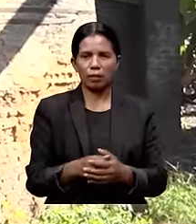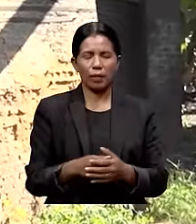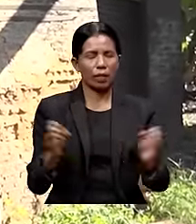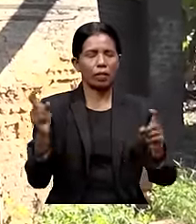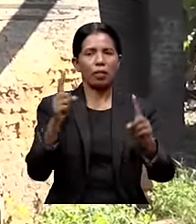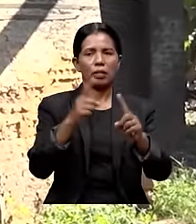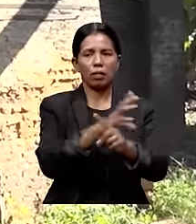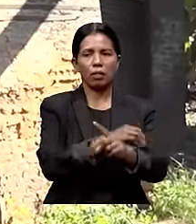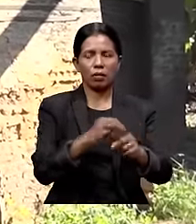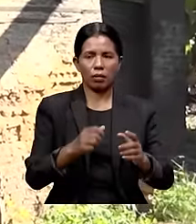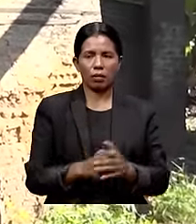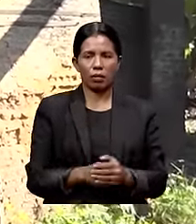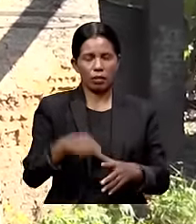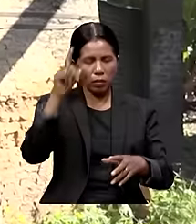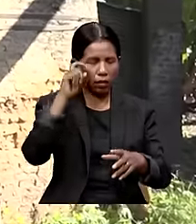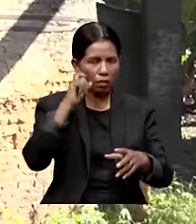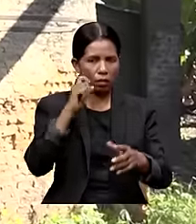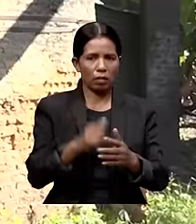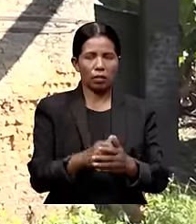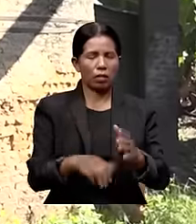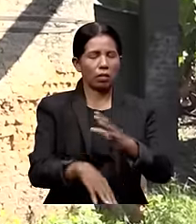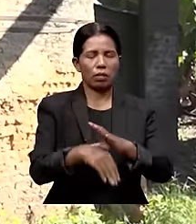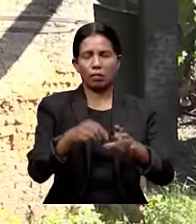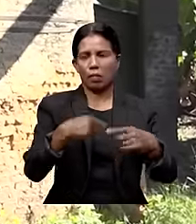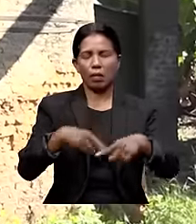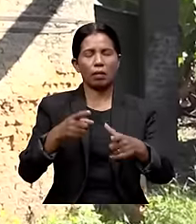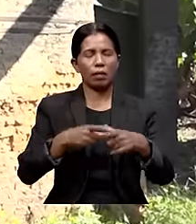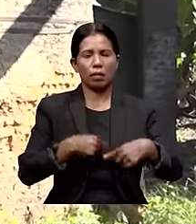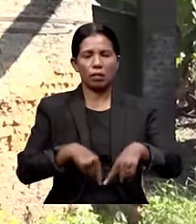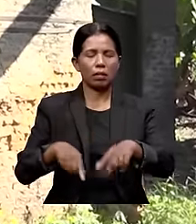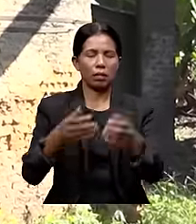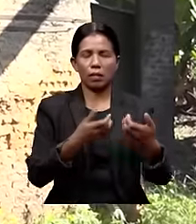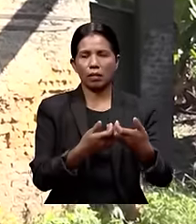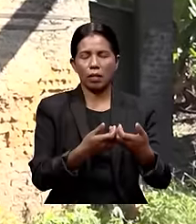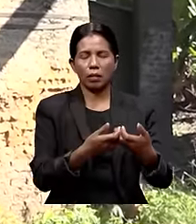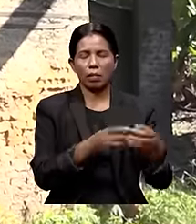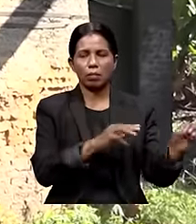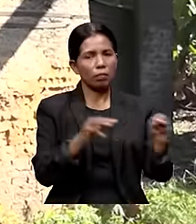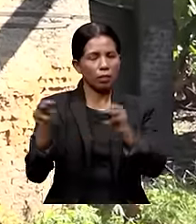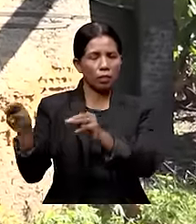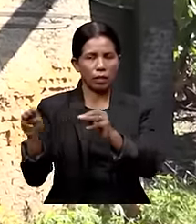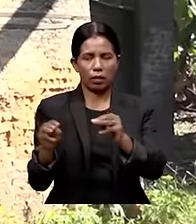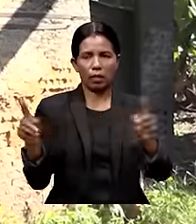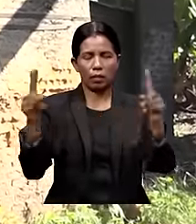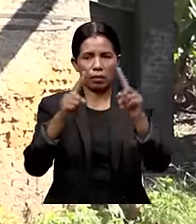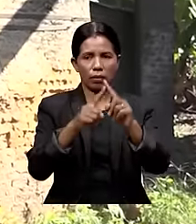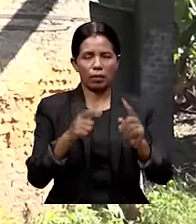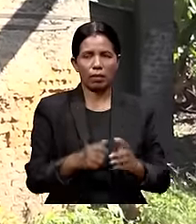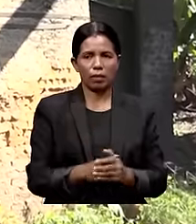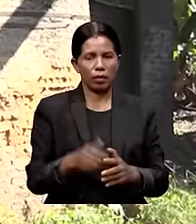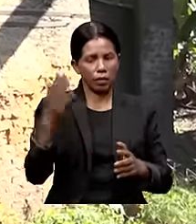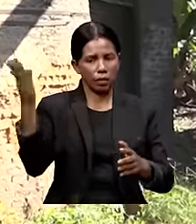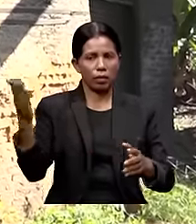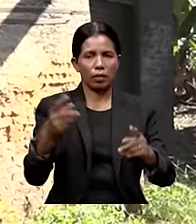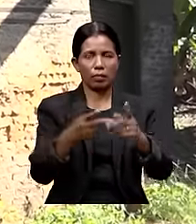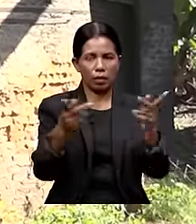nita ebe mansanana me san se sestona mansanana se sa ete ona se sa ete fali ba helete di helete ba te fali